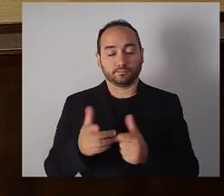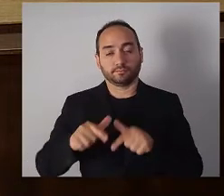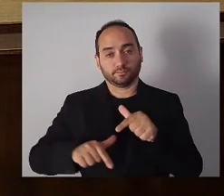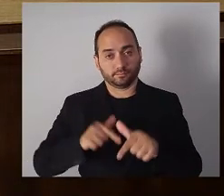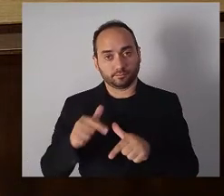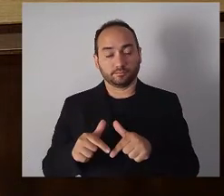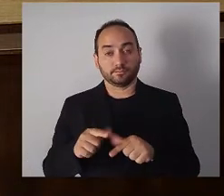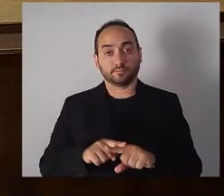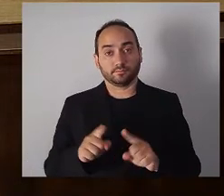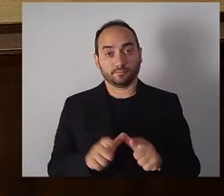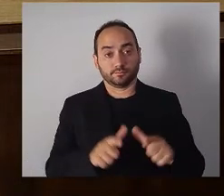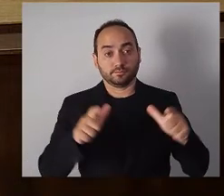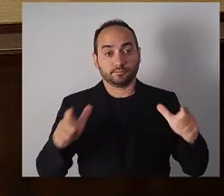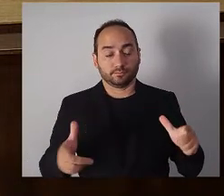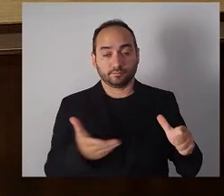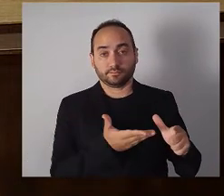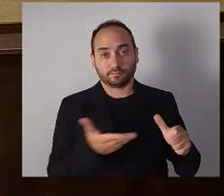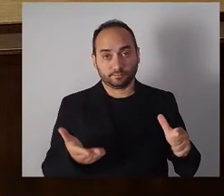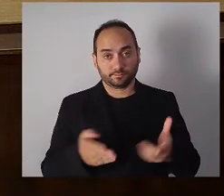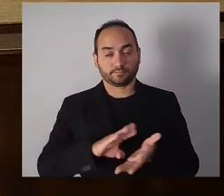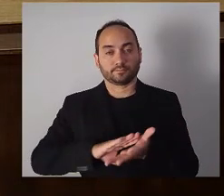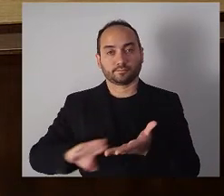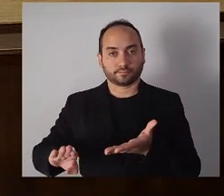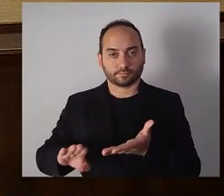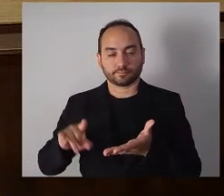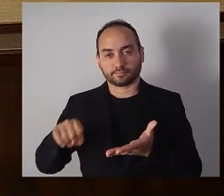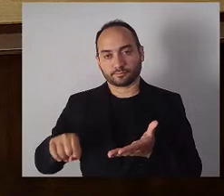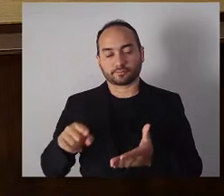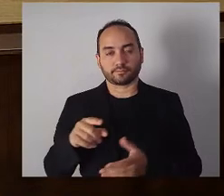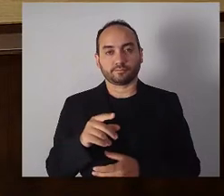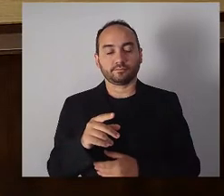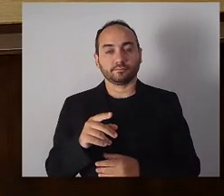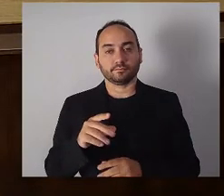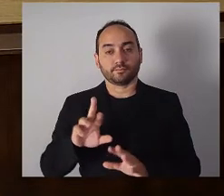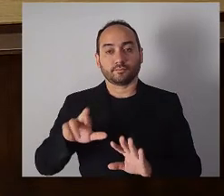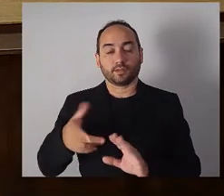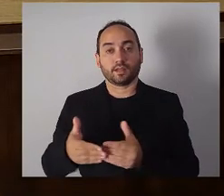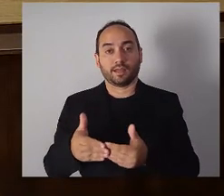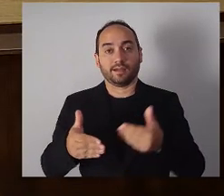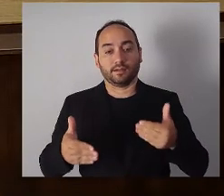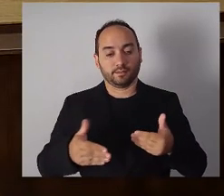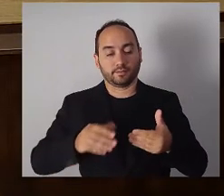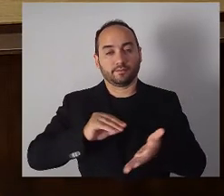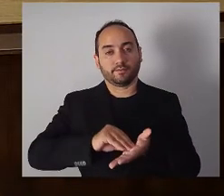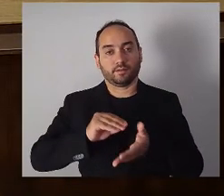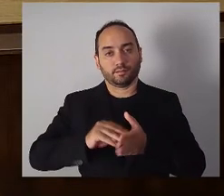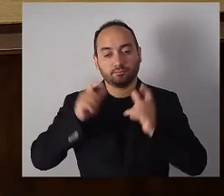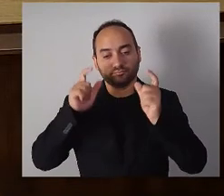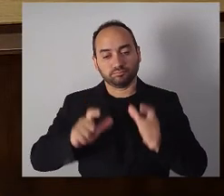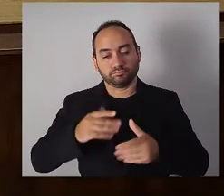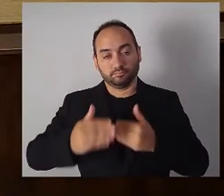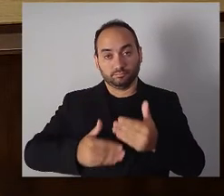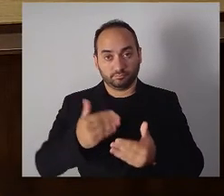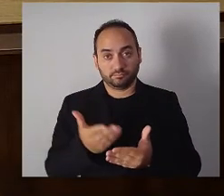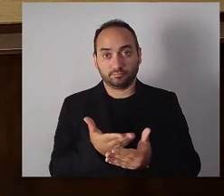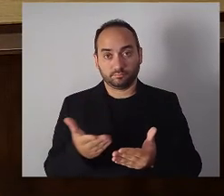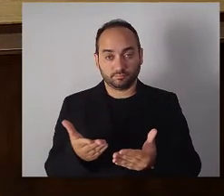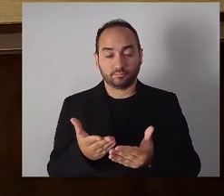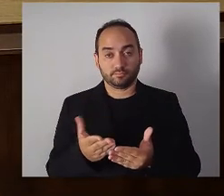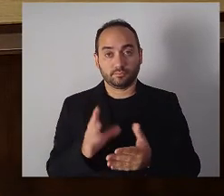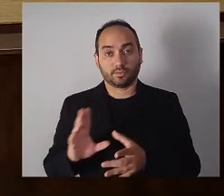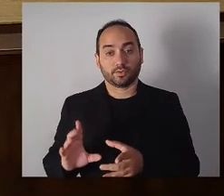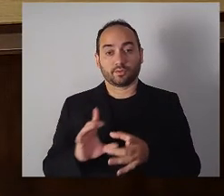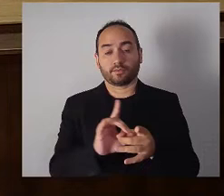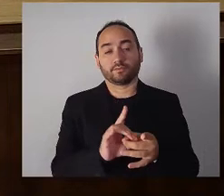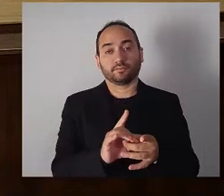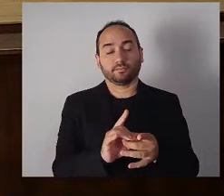por maioria, rejeitou a prefacial de ausência de interesse processual por